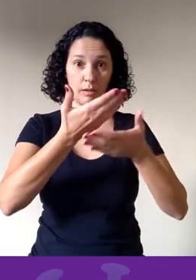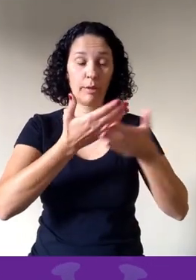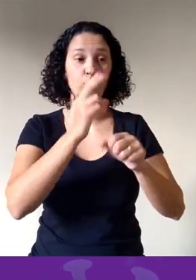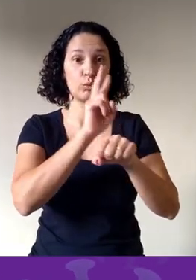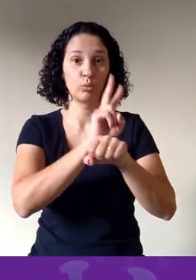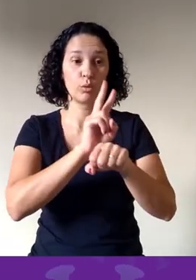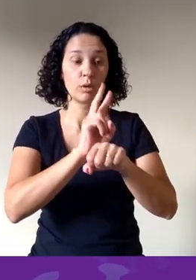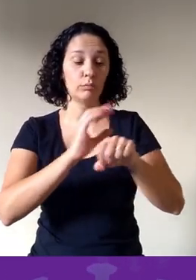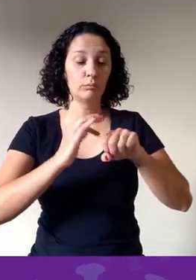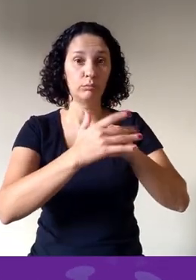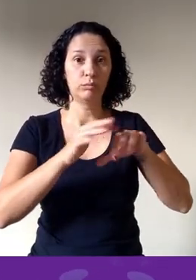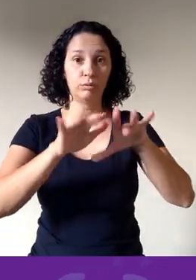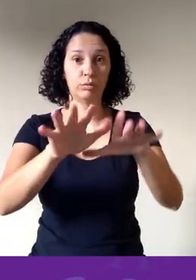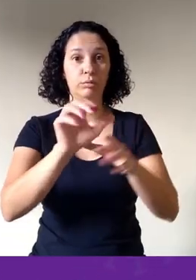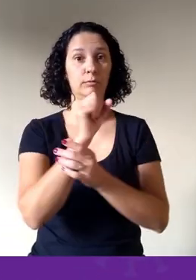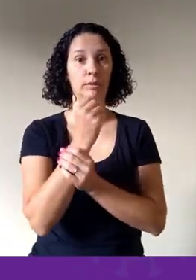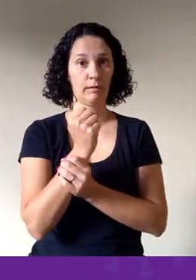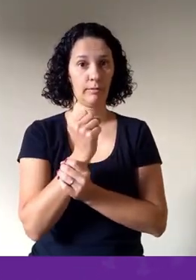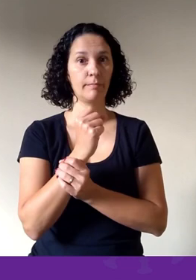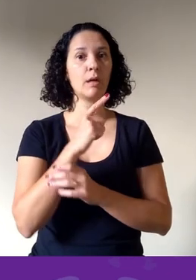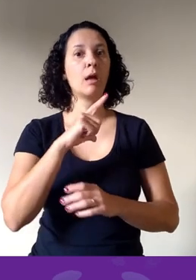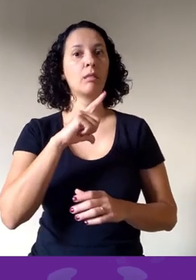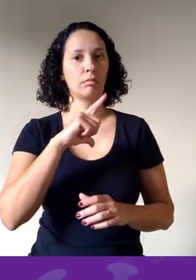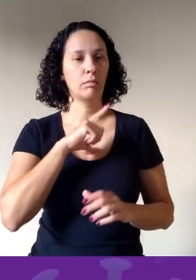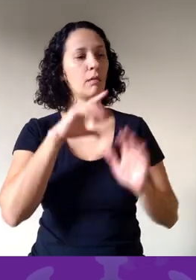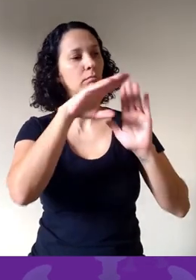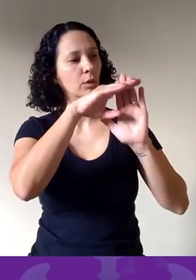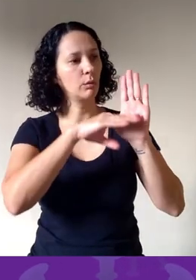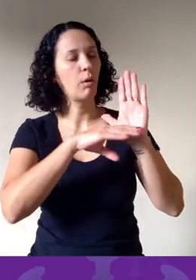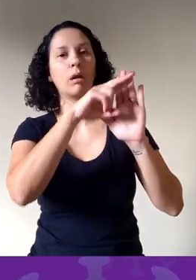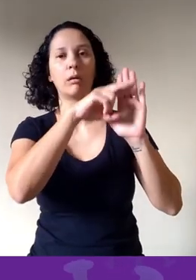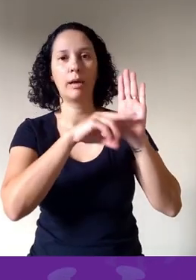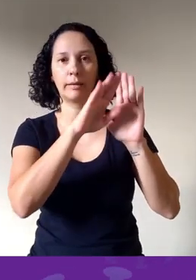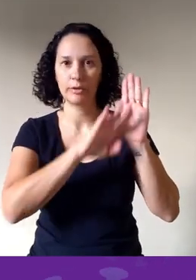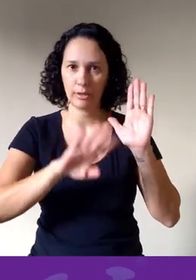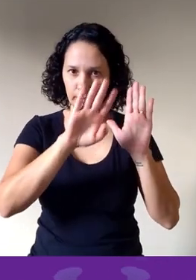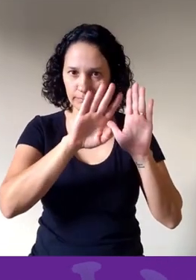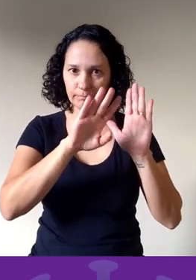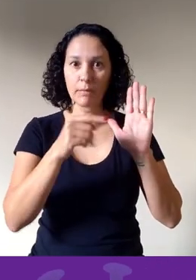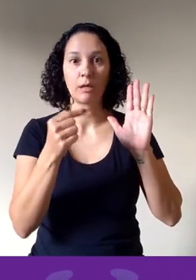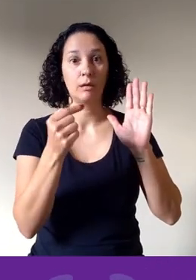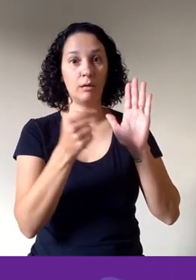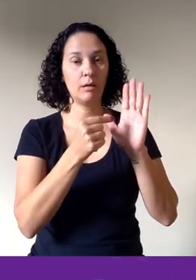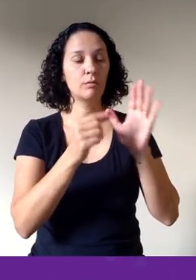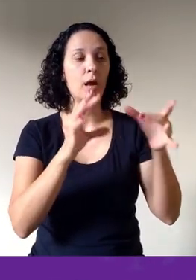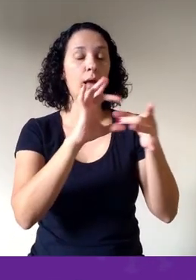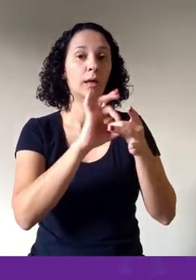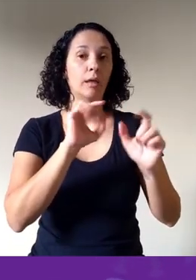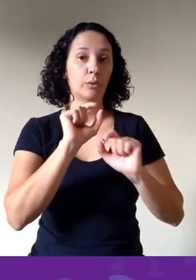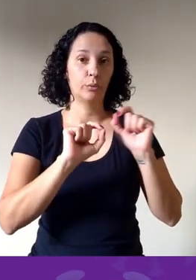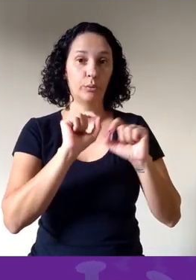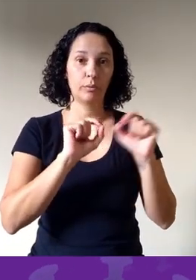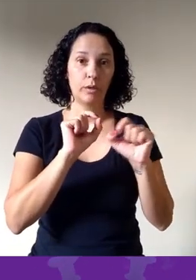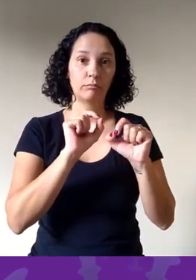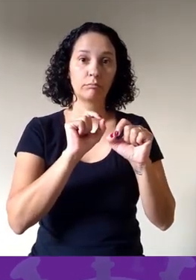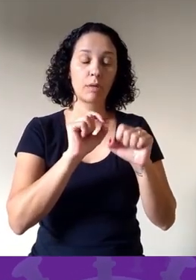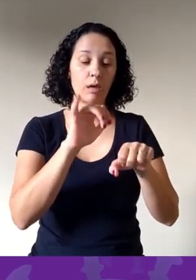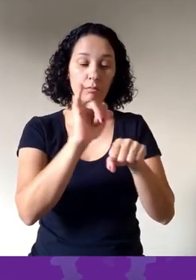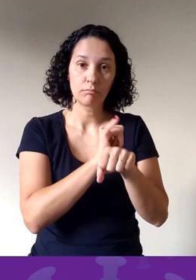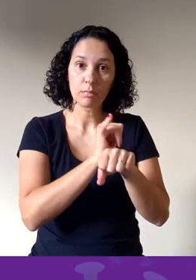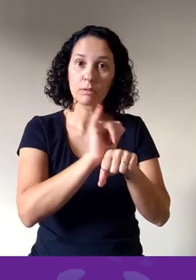sobre o tratamento das formas graves da cor 2019 existem protocolos e diretrizes